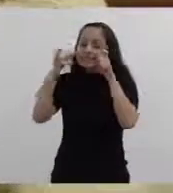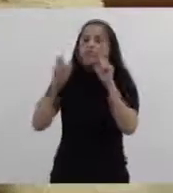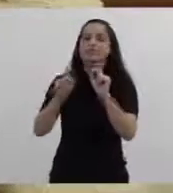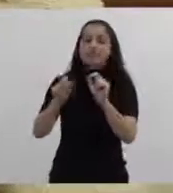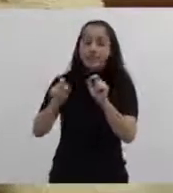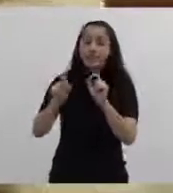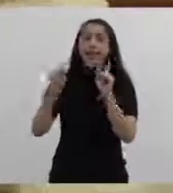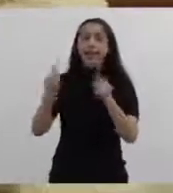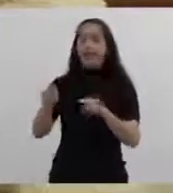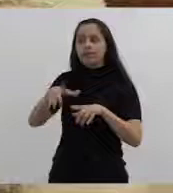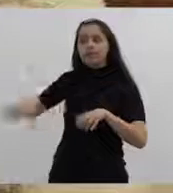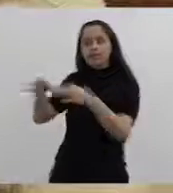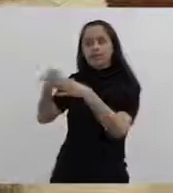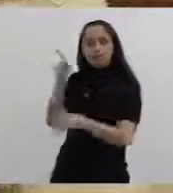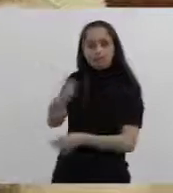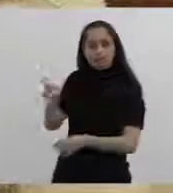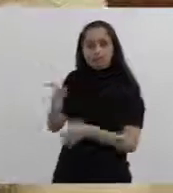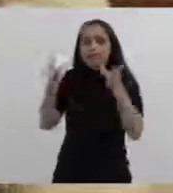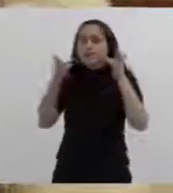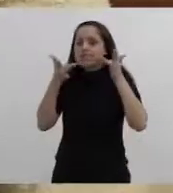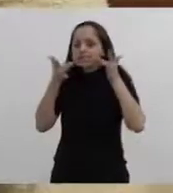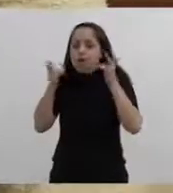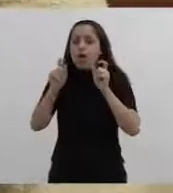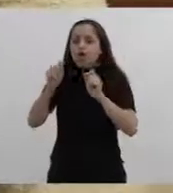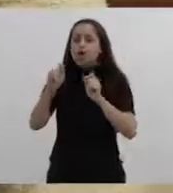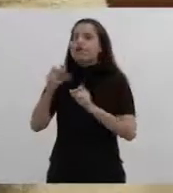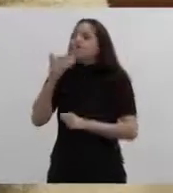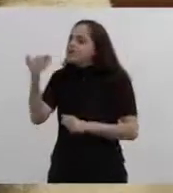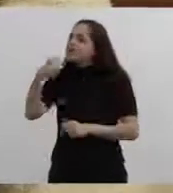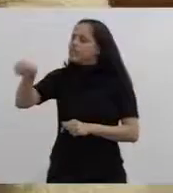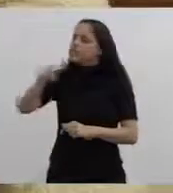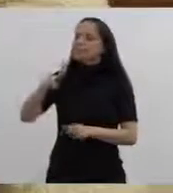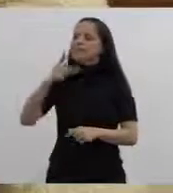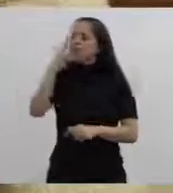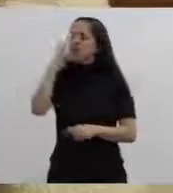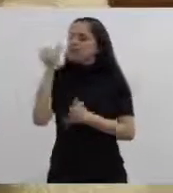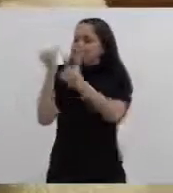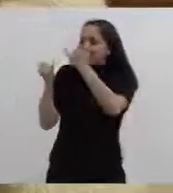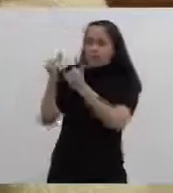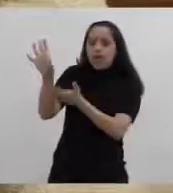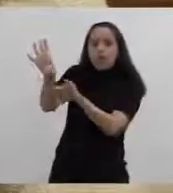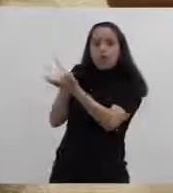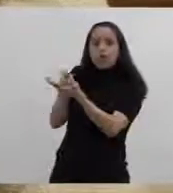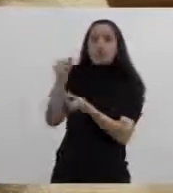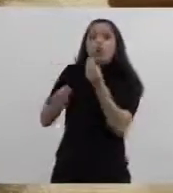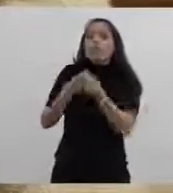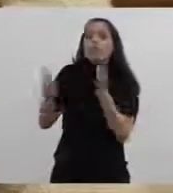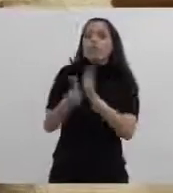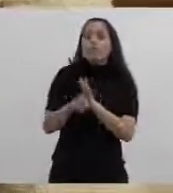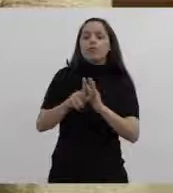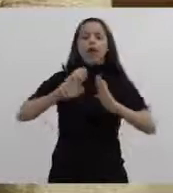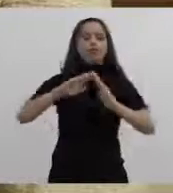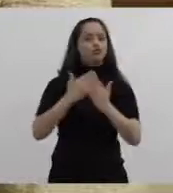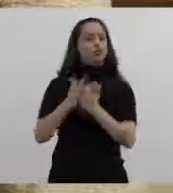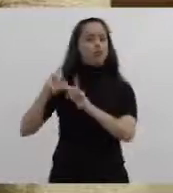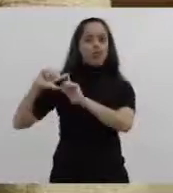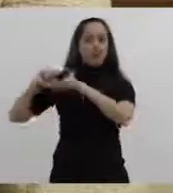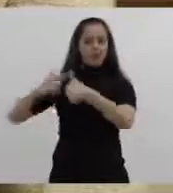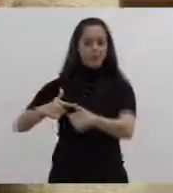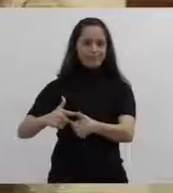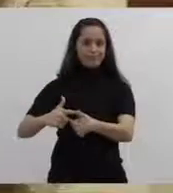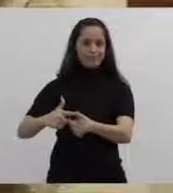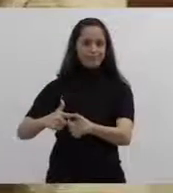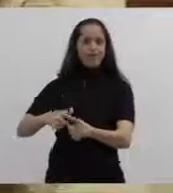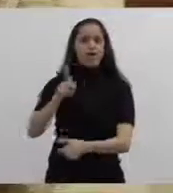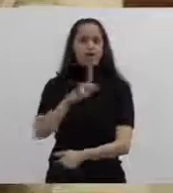que foi muito bonita e temos um vídeo muito interessante foi uma dramatização. onde pedimos para eles reproduzirem as características de